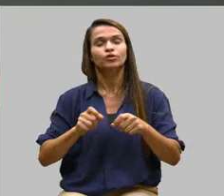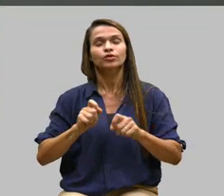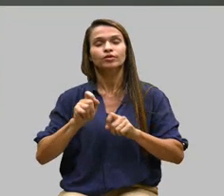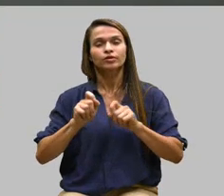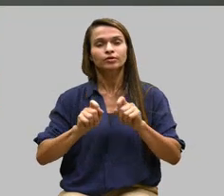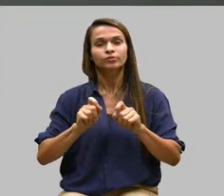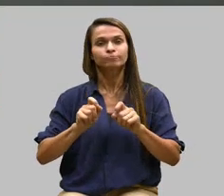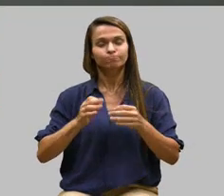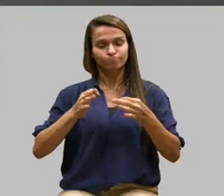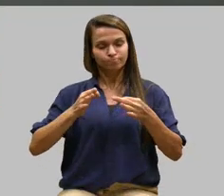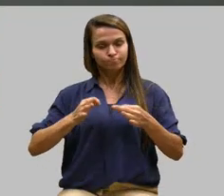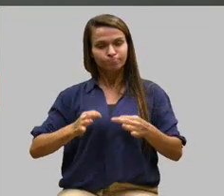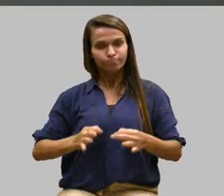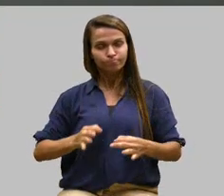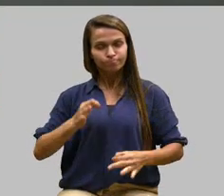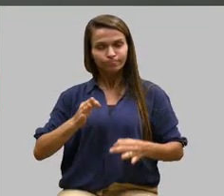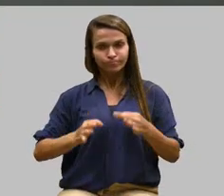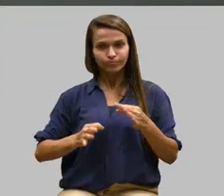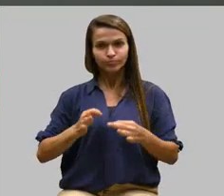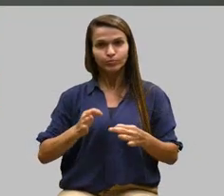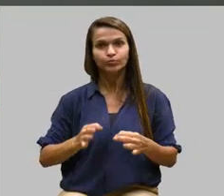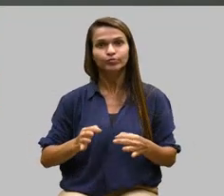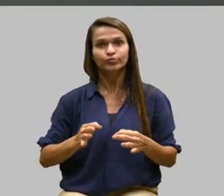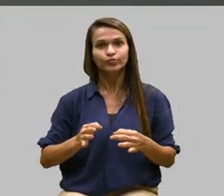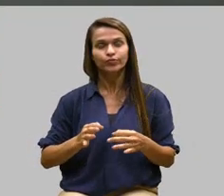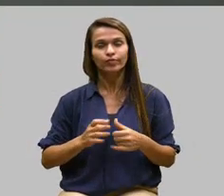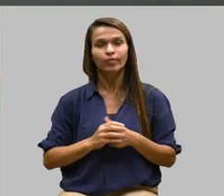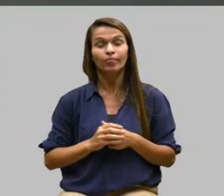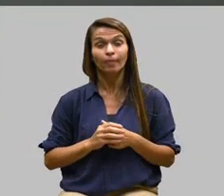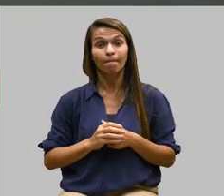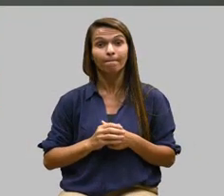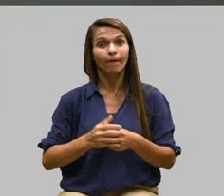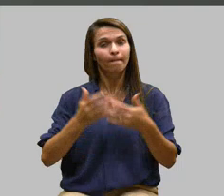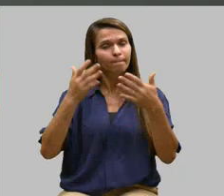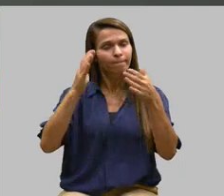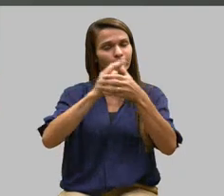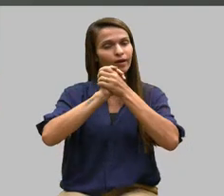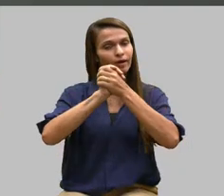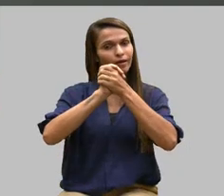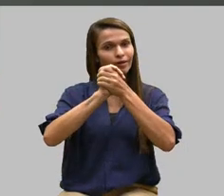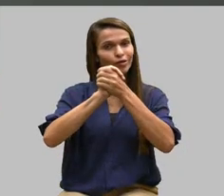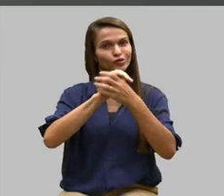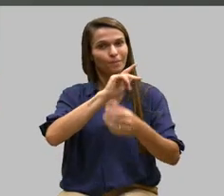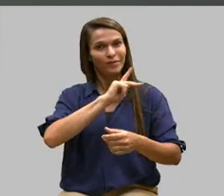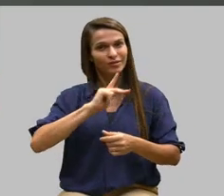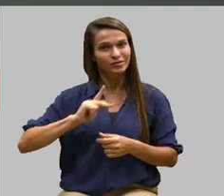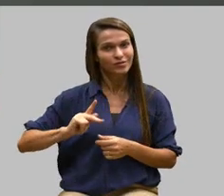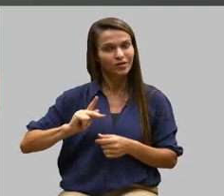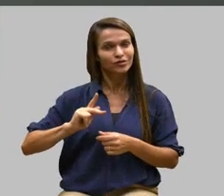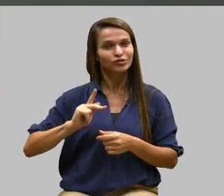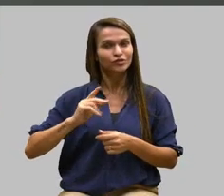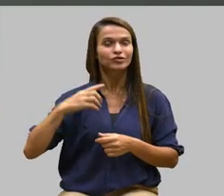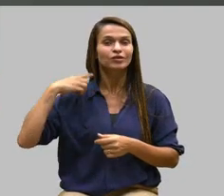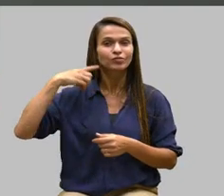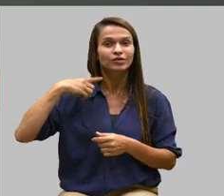honesta justa parabenizar o nosso Presidente deputado